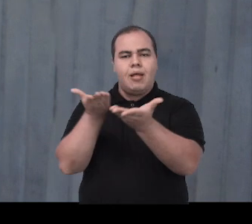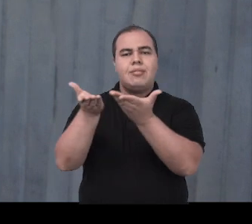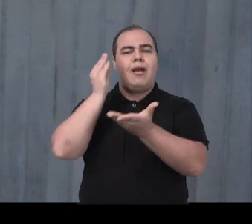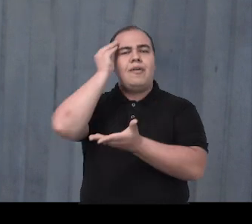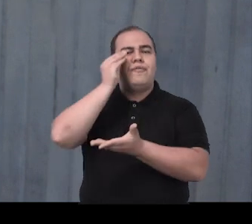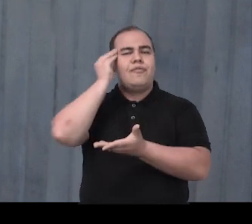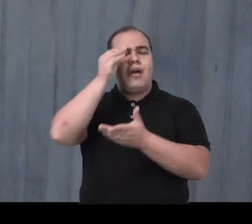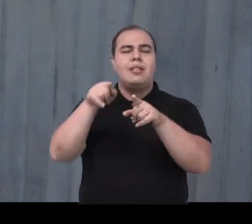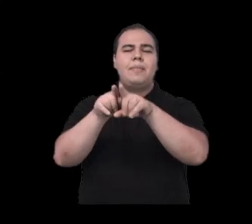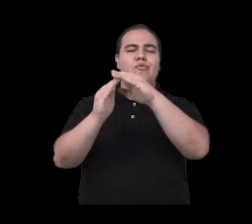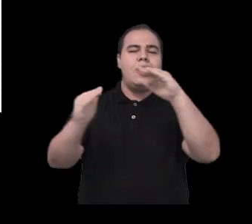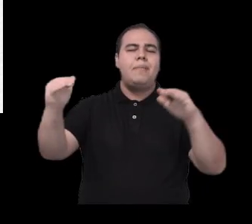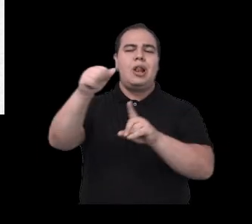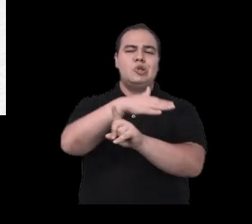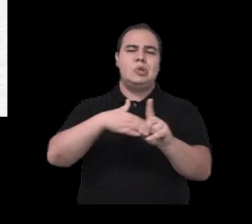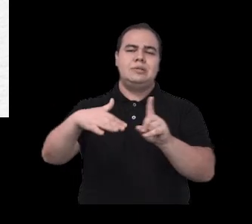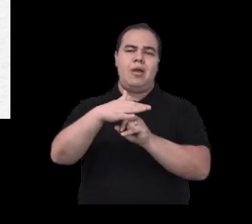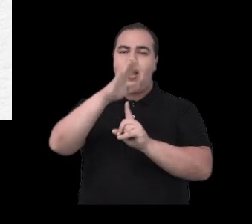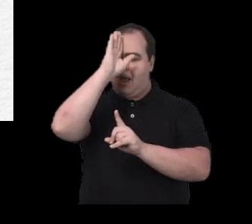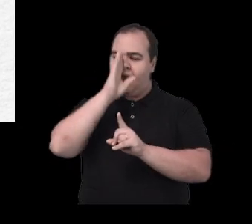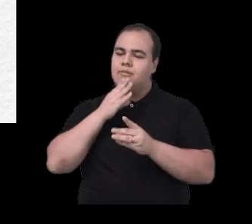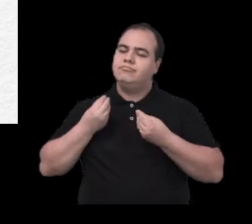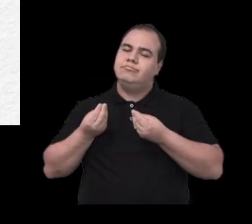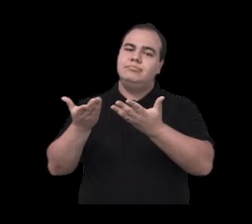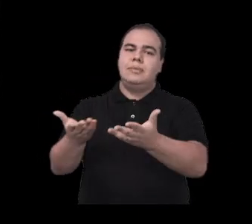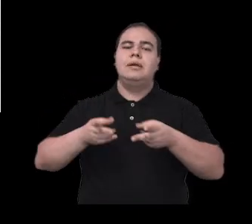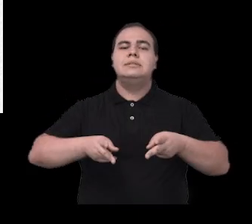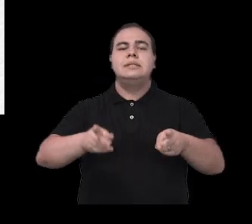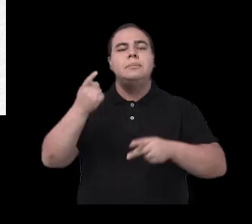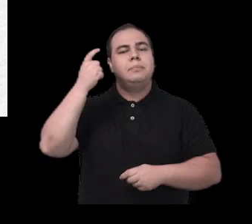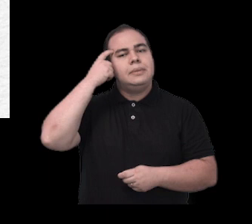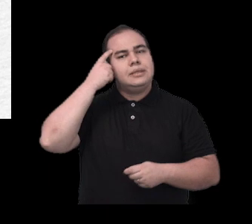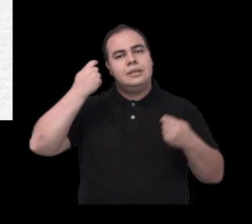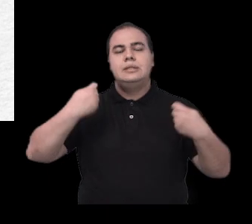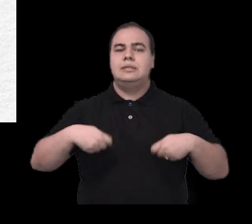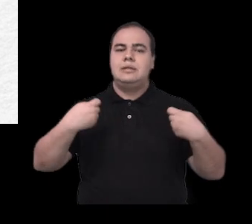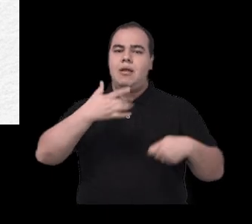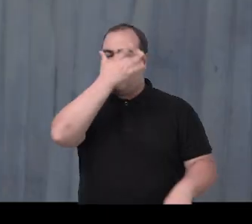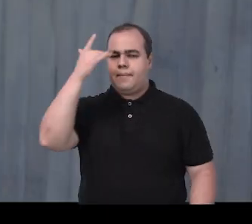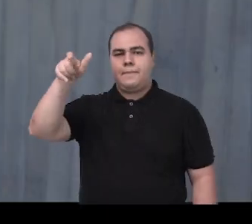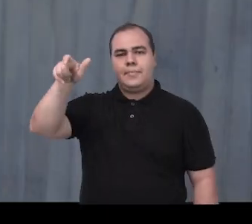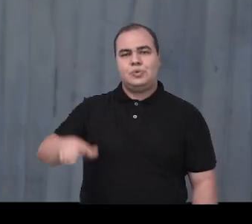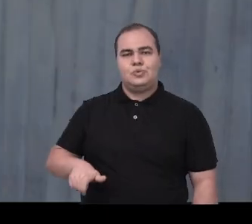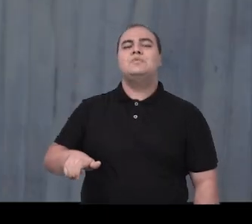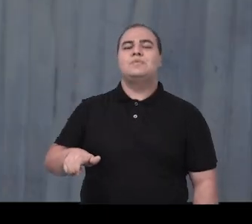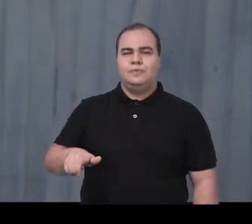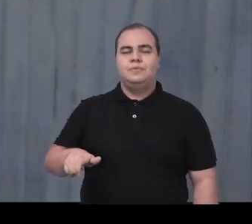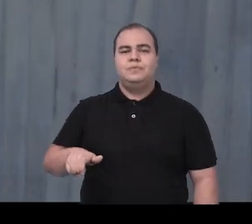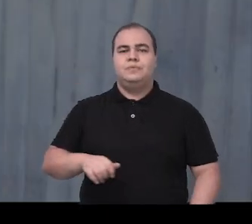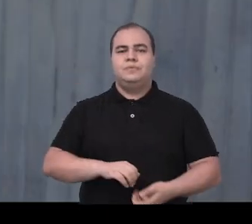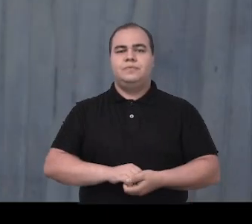com transtorno mental em vulnerabilidade social de maneira gratuita e sempre pensando na necessidade do usuário, na